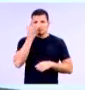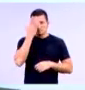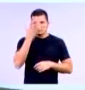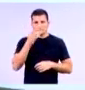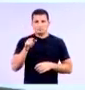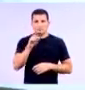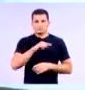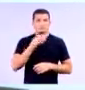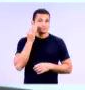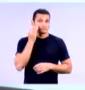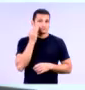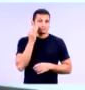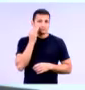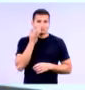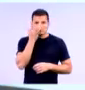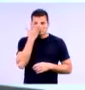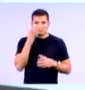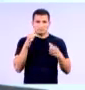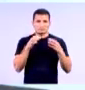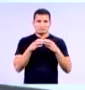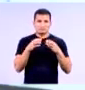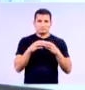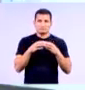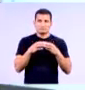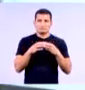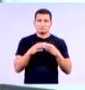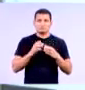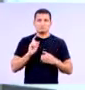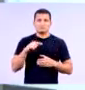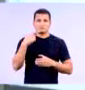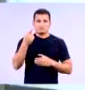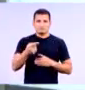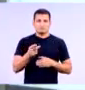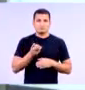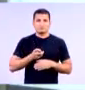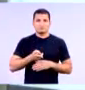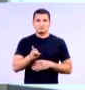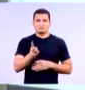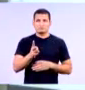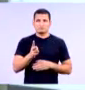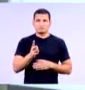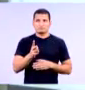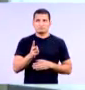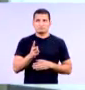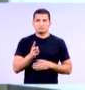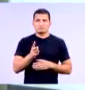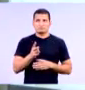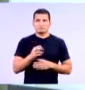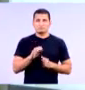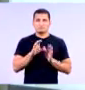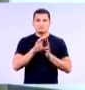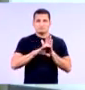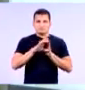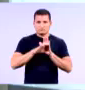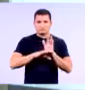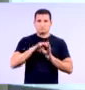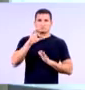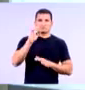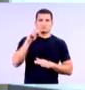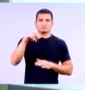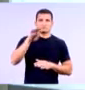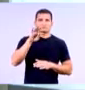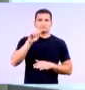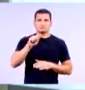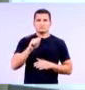vocês analisarem, faça em grupo. E depois a gente vai continuar o nosso conceito de conta, né? A gente vai ver